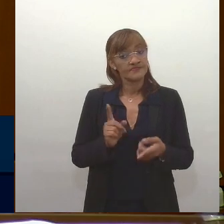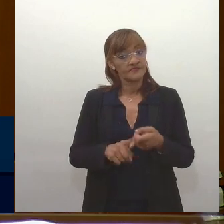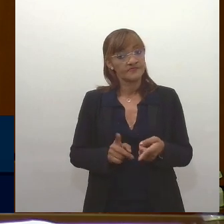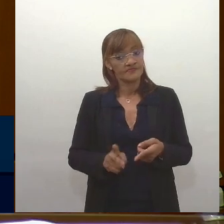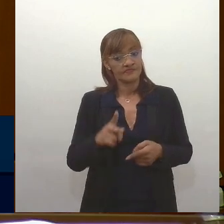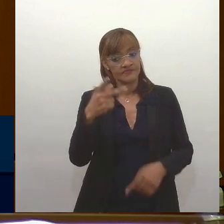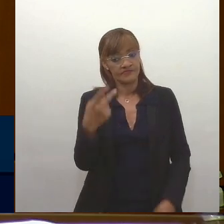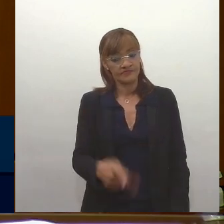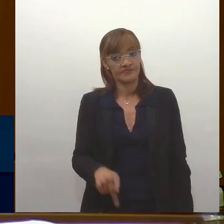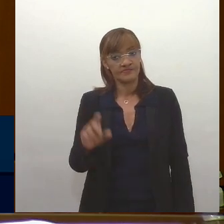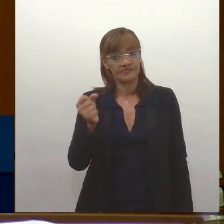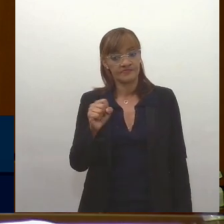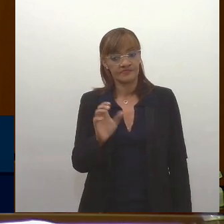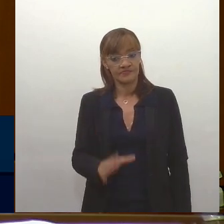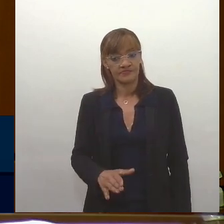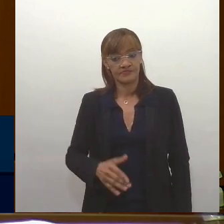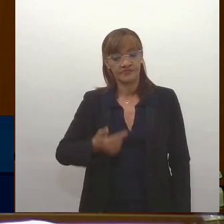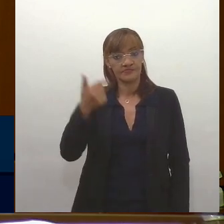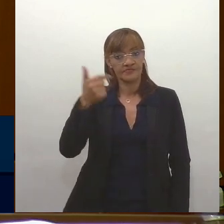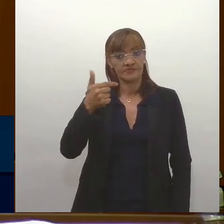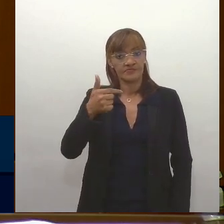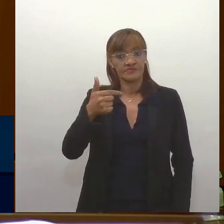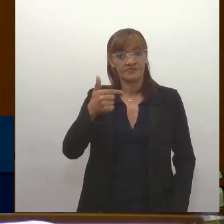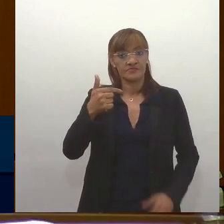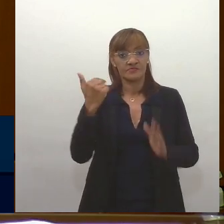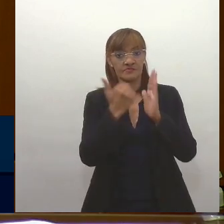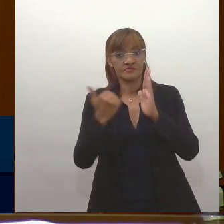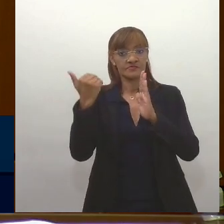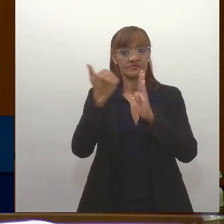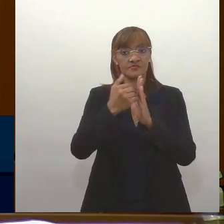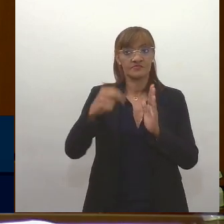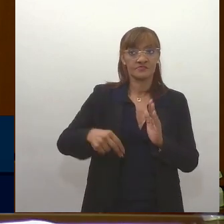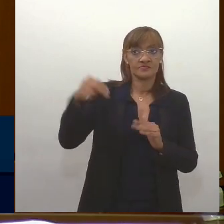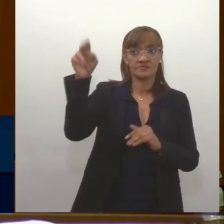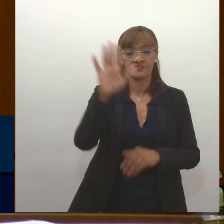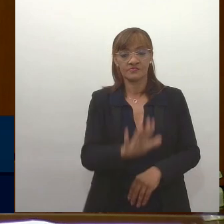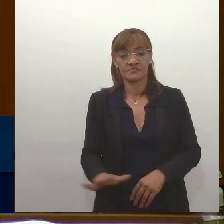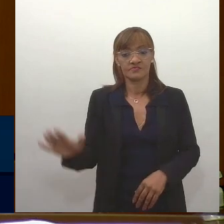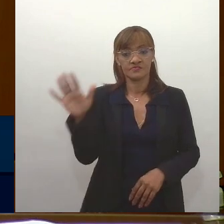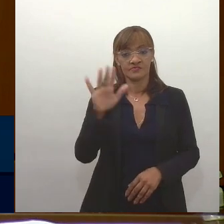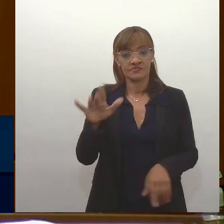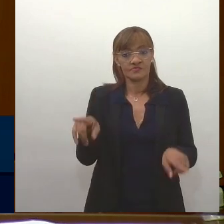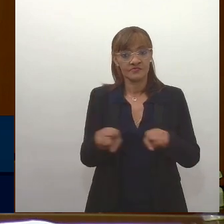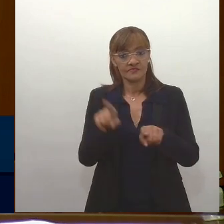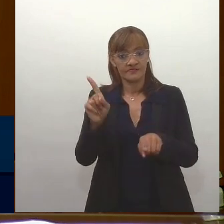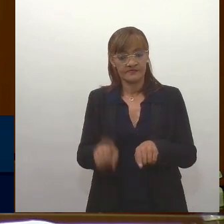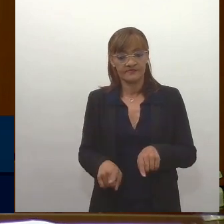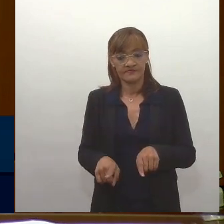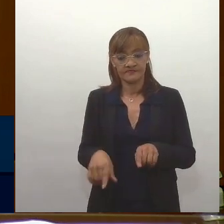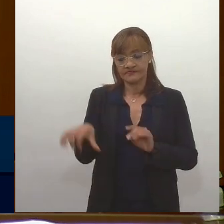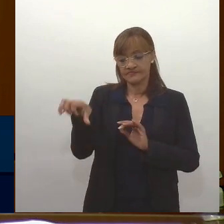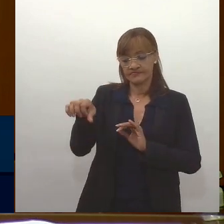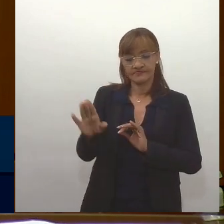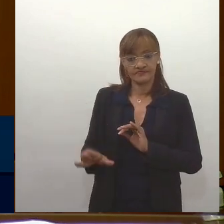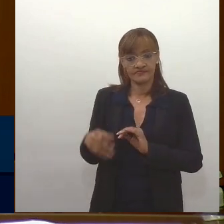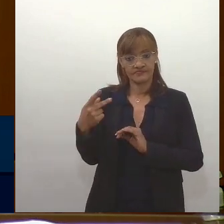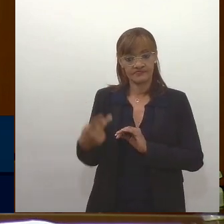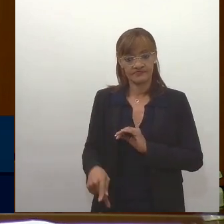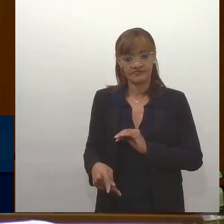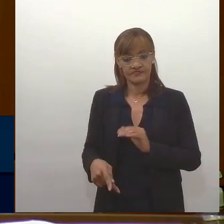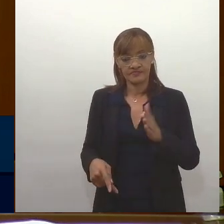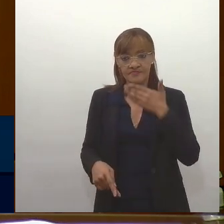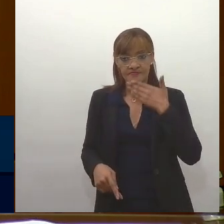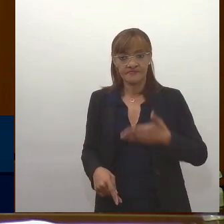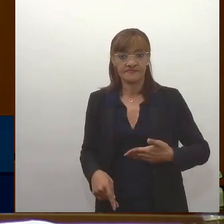segundo lugar entre os estados do Nordeste e o nono lugar entre os Estados com melhor infraestrutura do